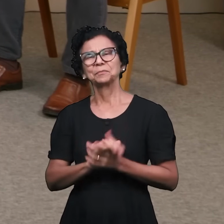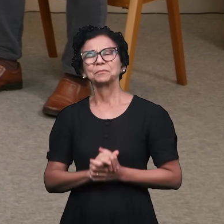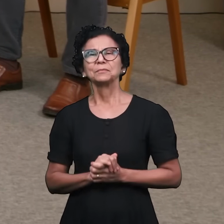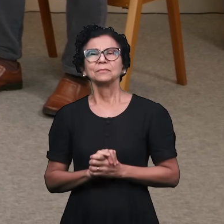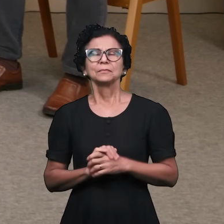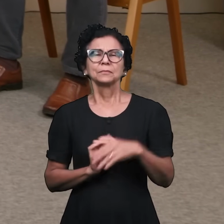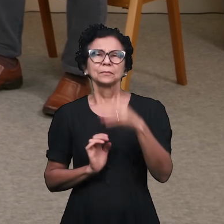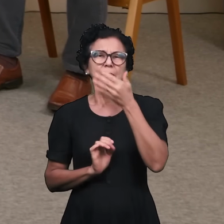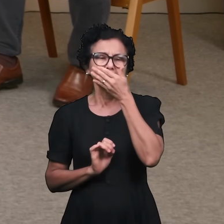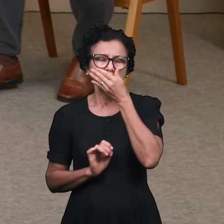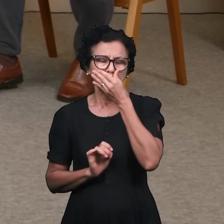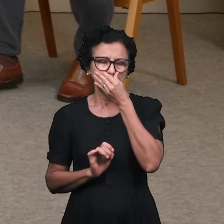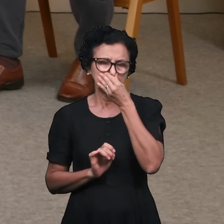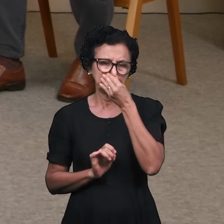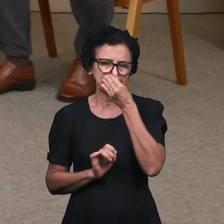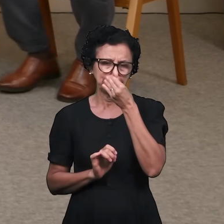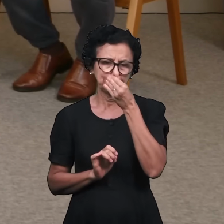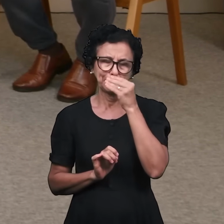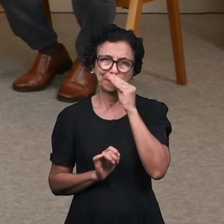vida. Glória a Jesus.